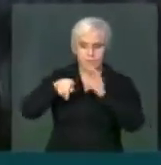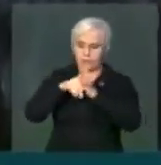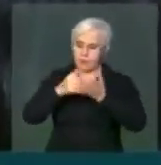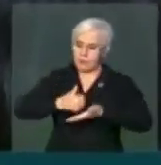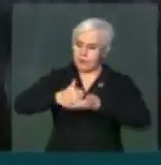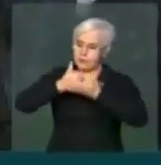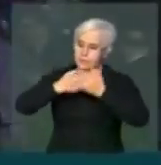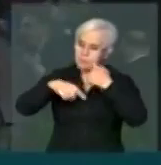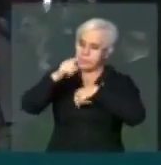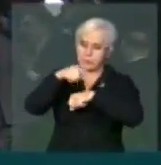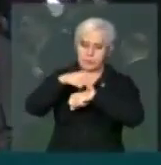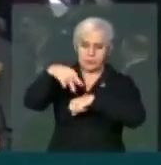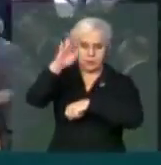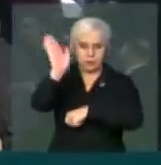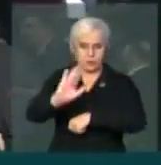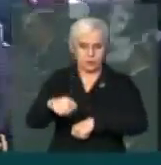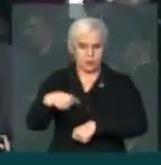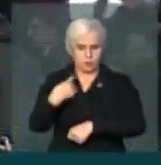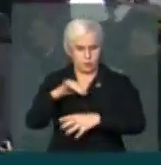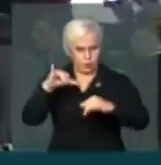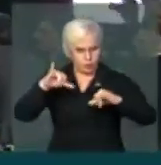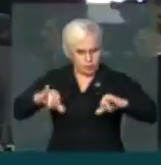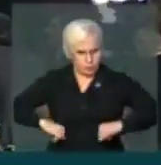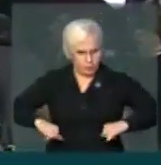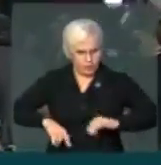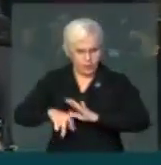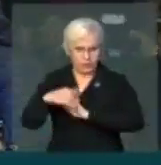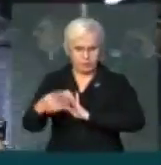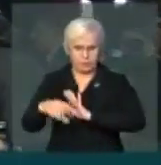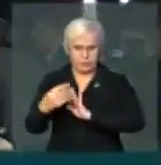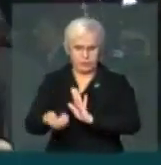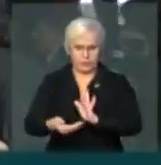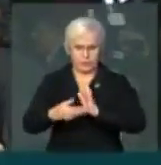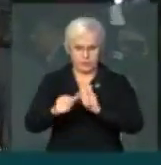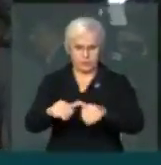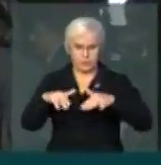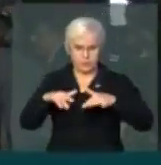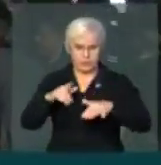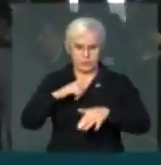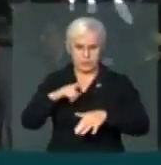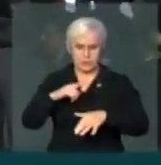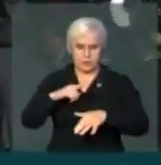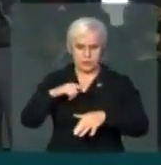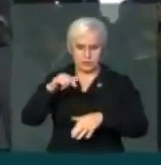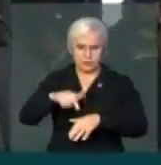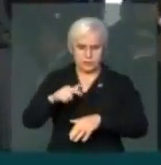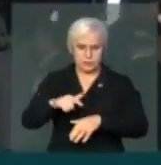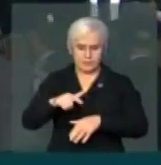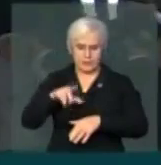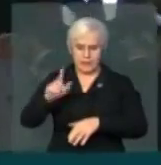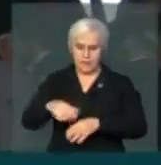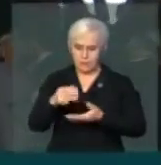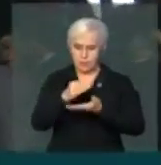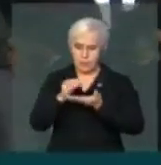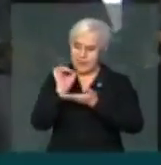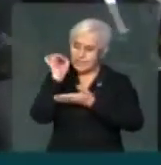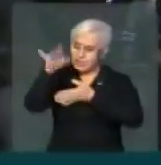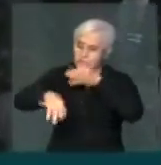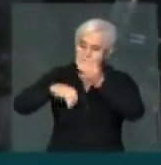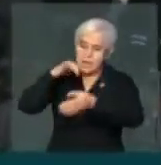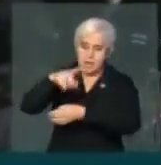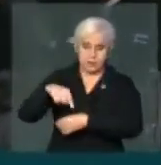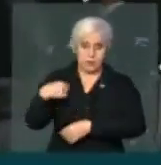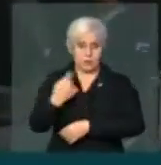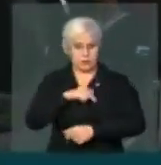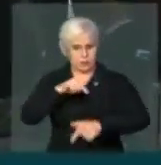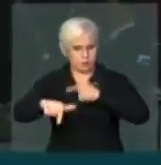Brasil, nós sofremos aqui nesse plenário, que onde jogavam moedas nos parlamentares, e nós